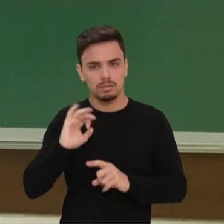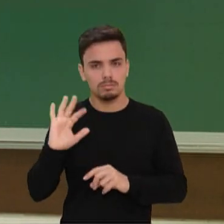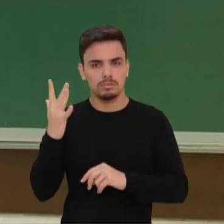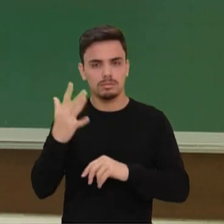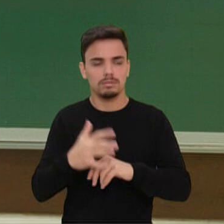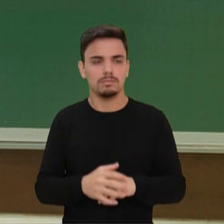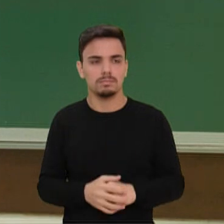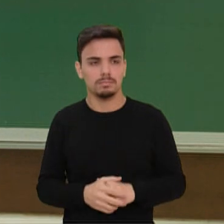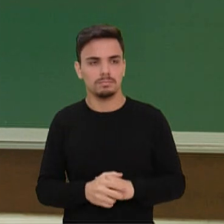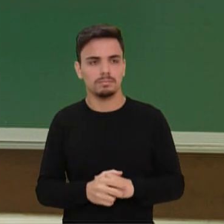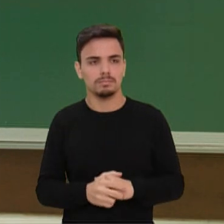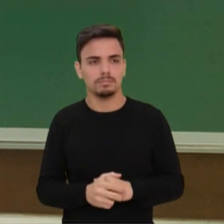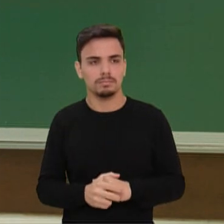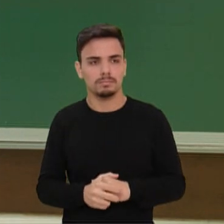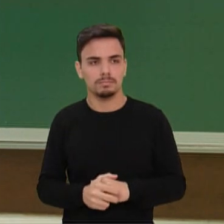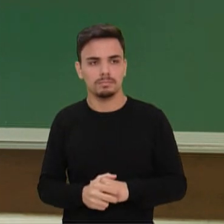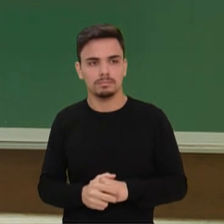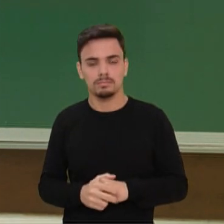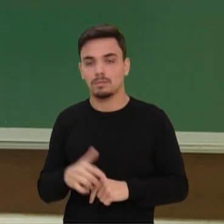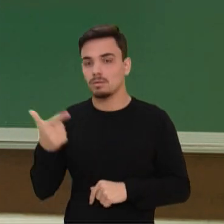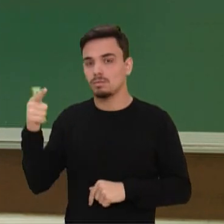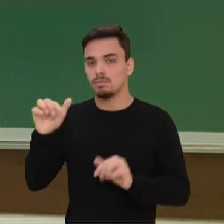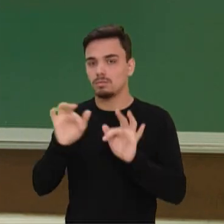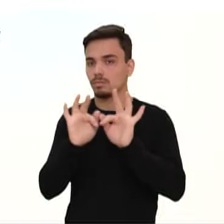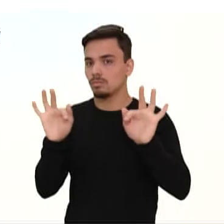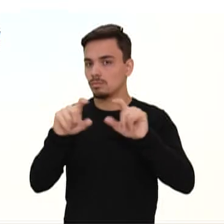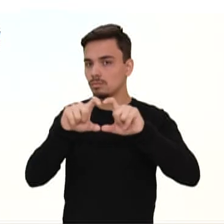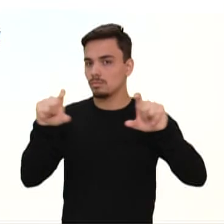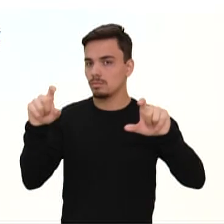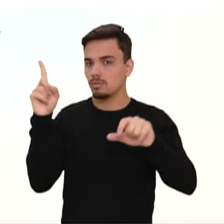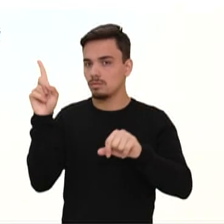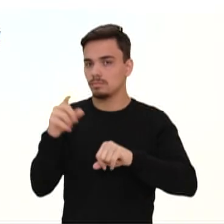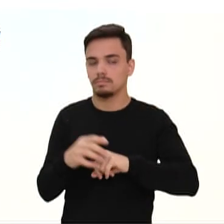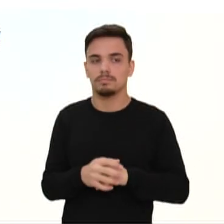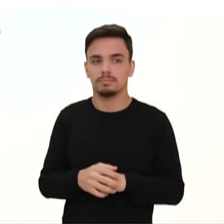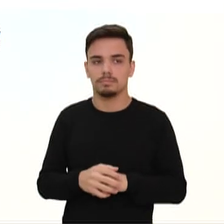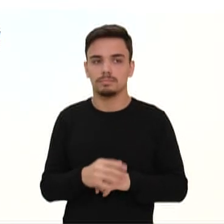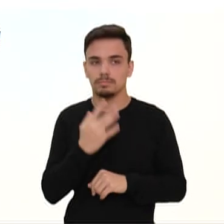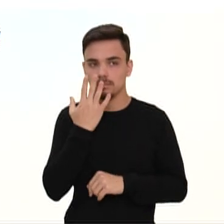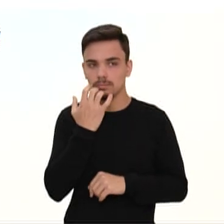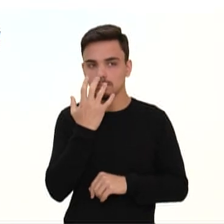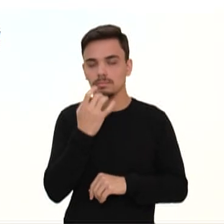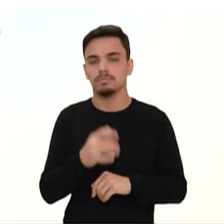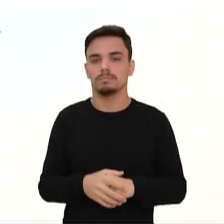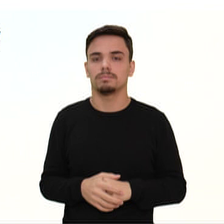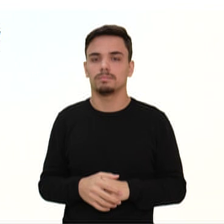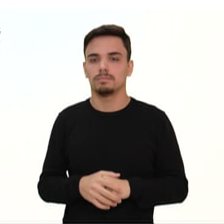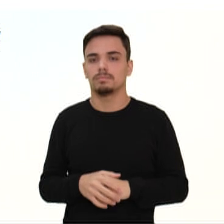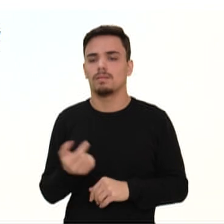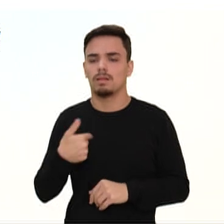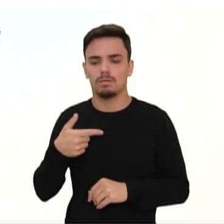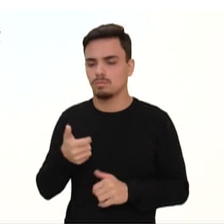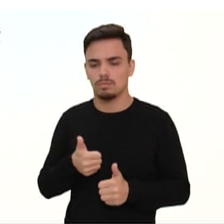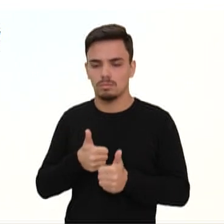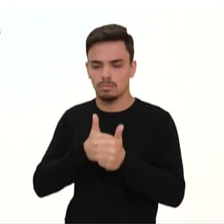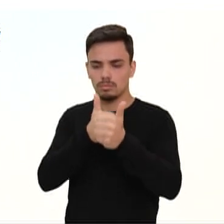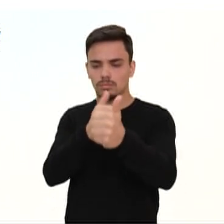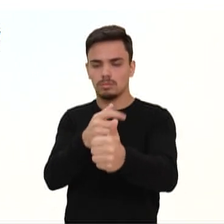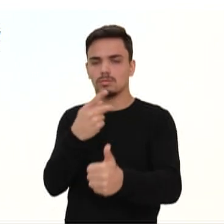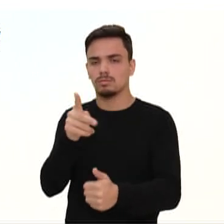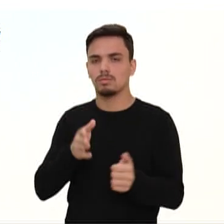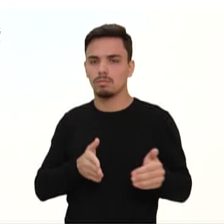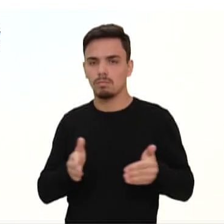coloca. Outro trecho ali do Nietzsche, né? Eu não sigo o vosso